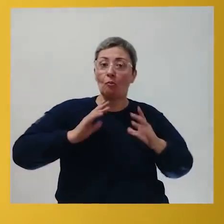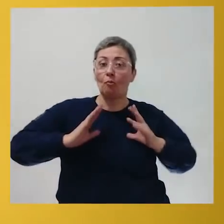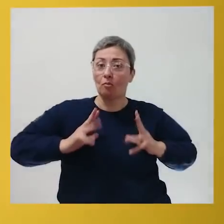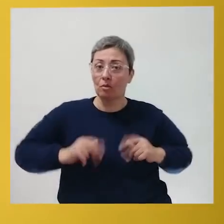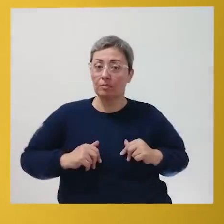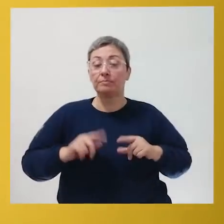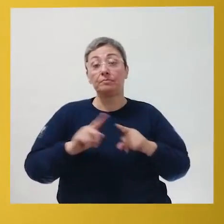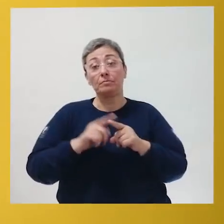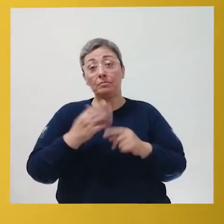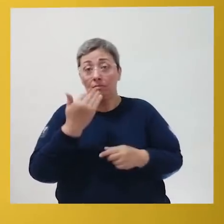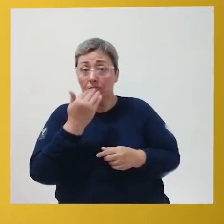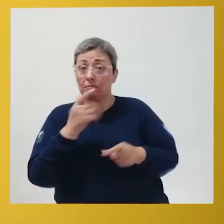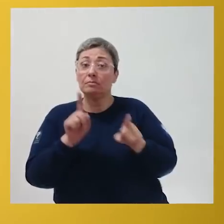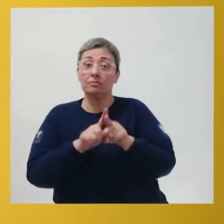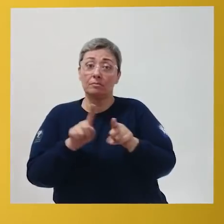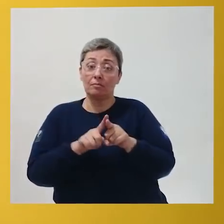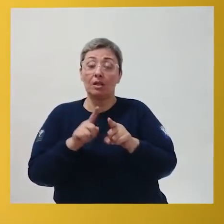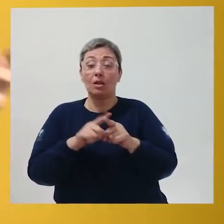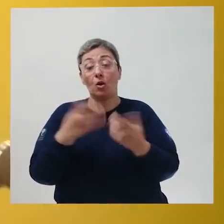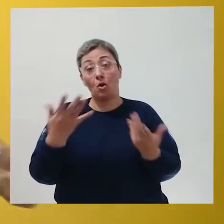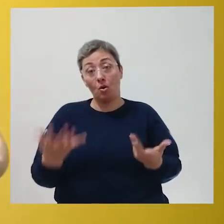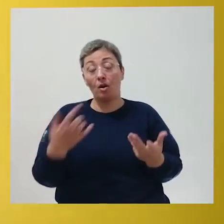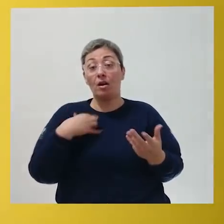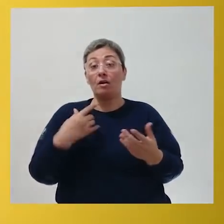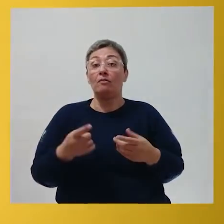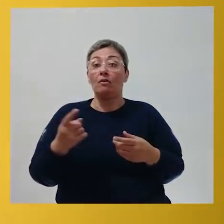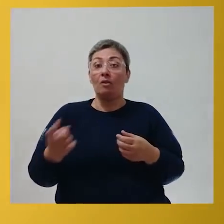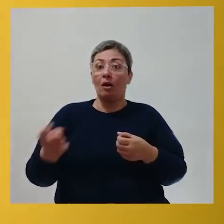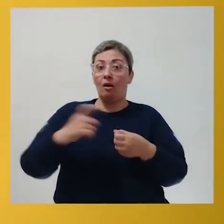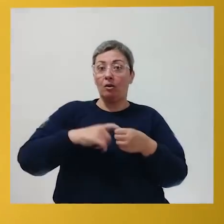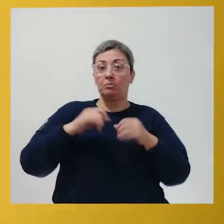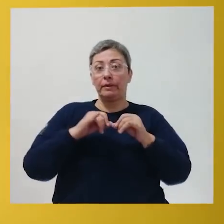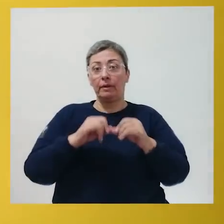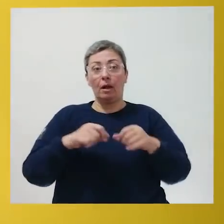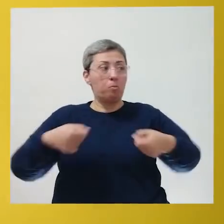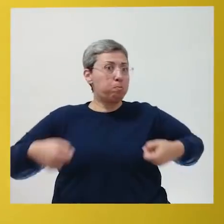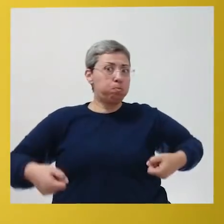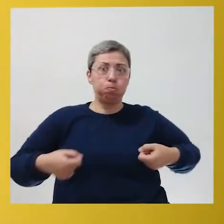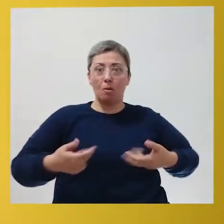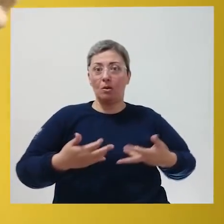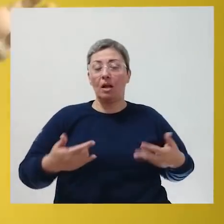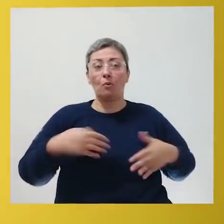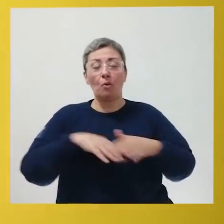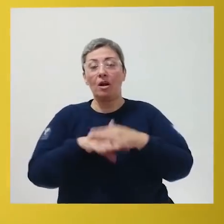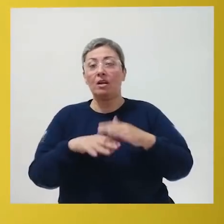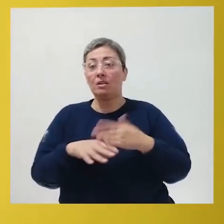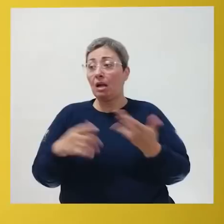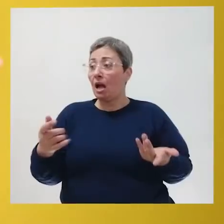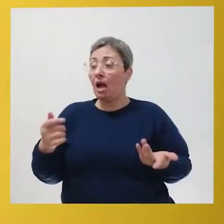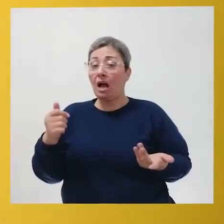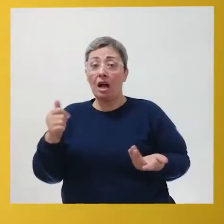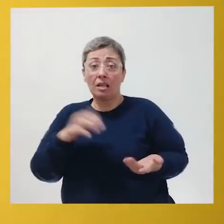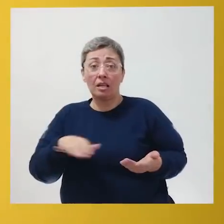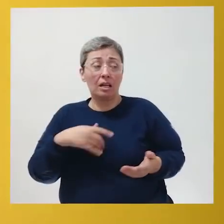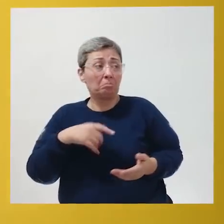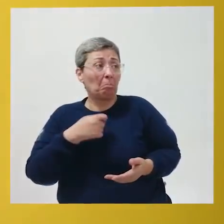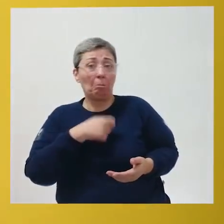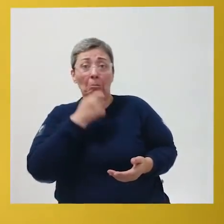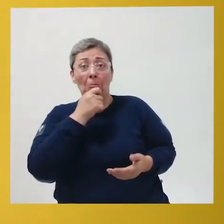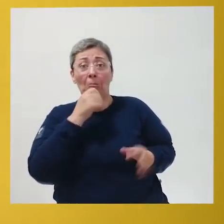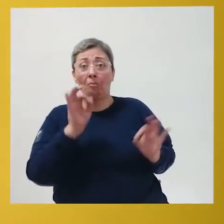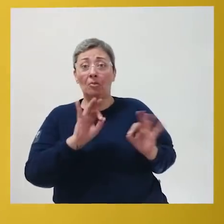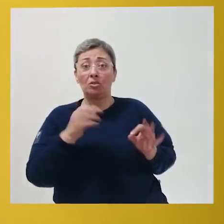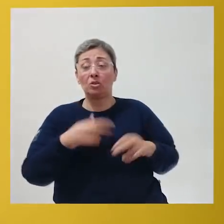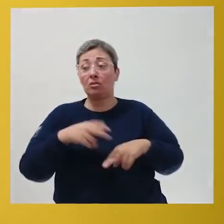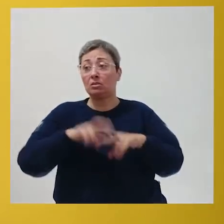né? E a questão dos alimentos também. Olha, eu volto do mercado cheia de sacola, né? Aí eu guardo tudo, ela não tem acesso a nada, ela só tem